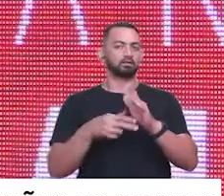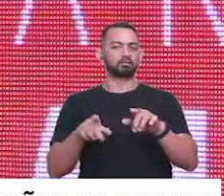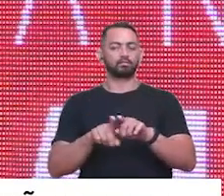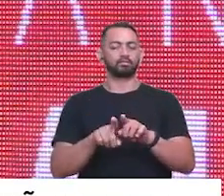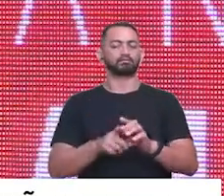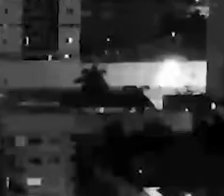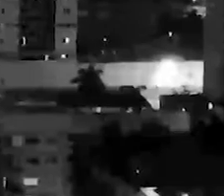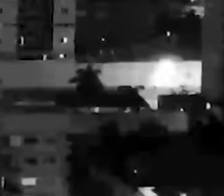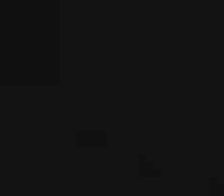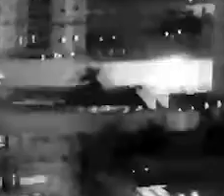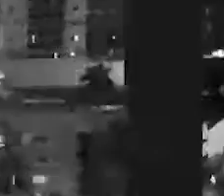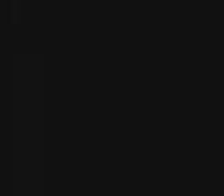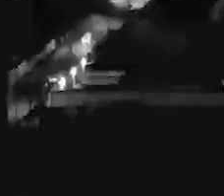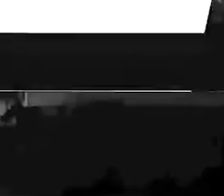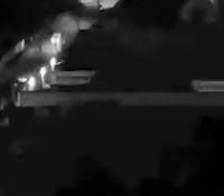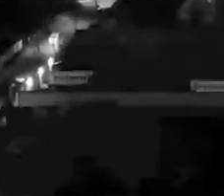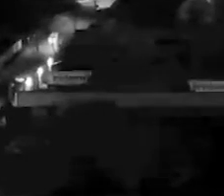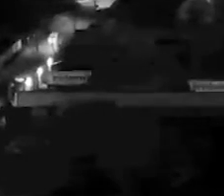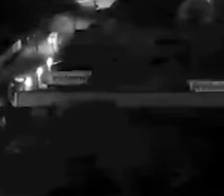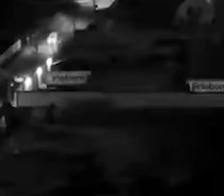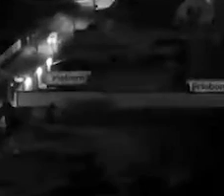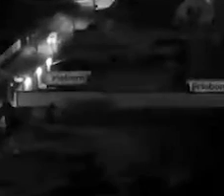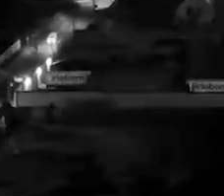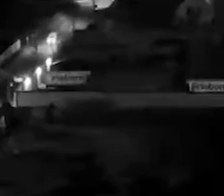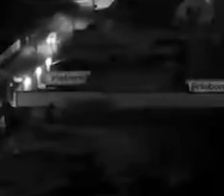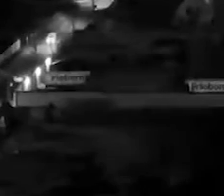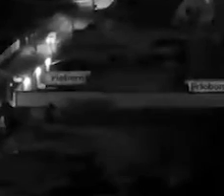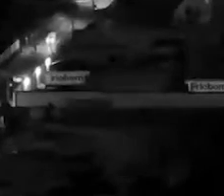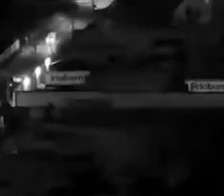nova regra também são bem